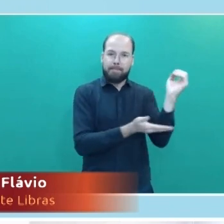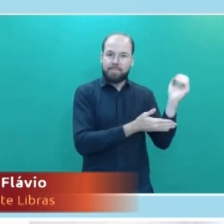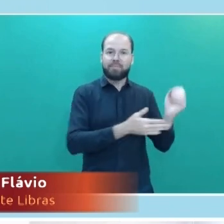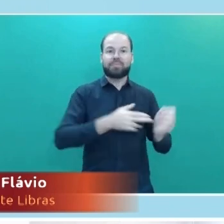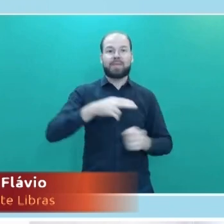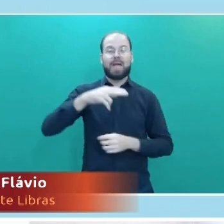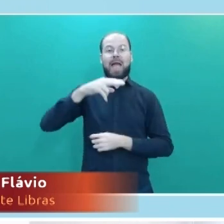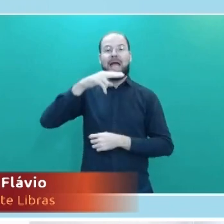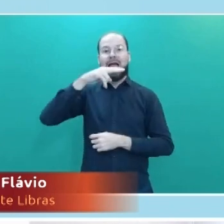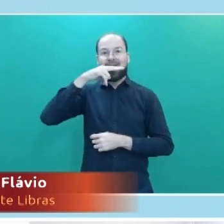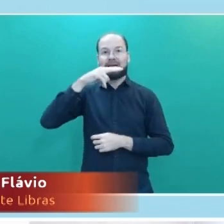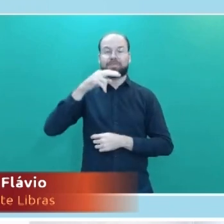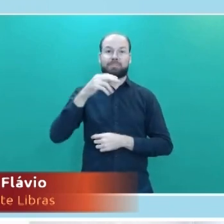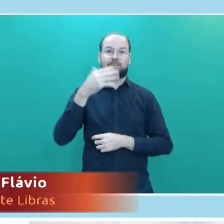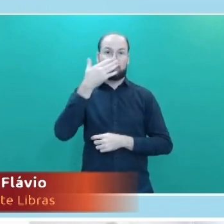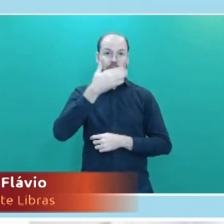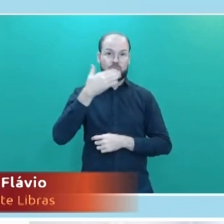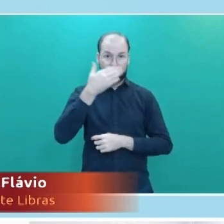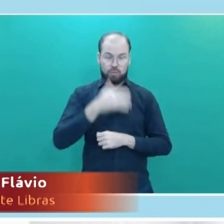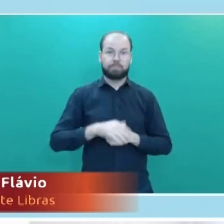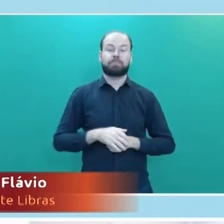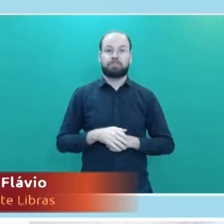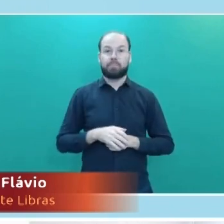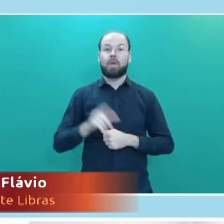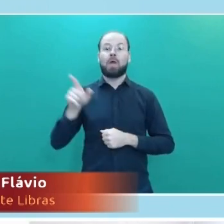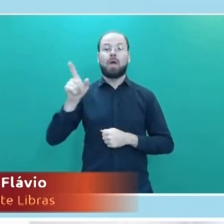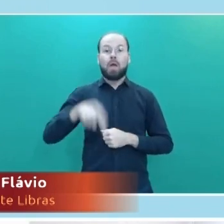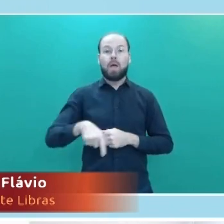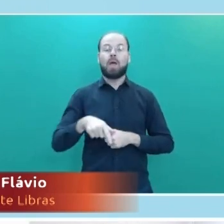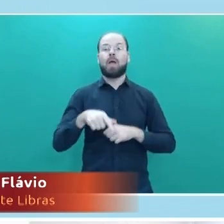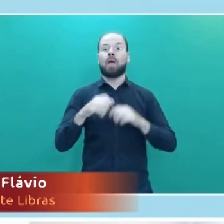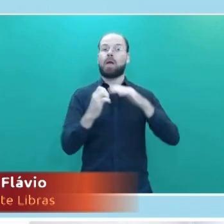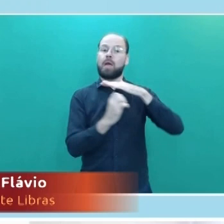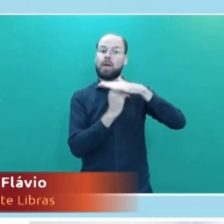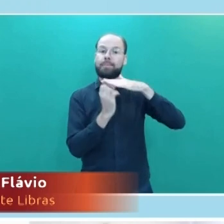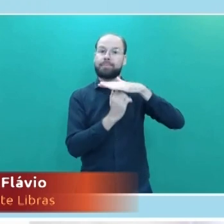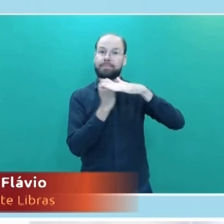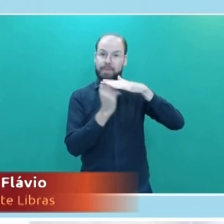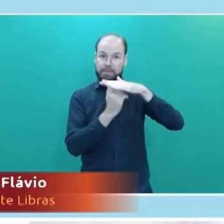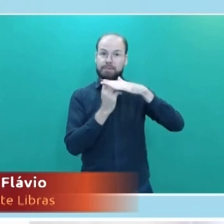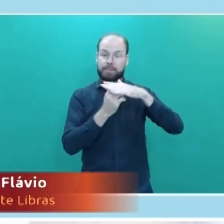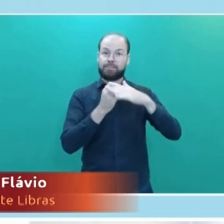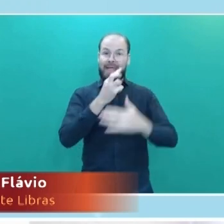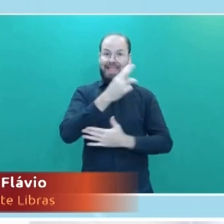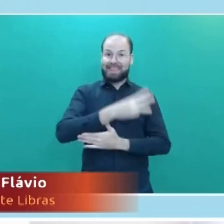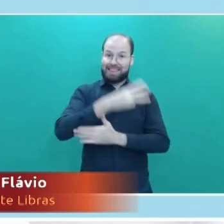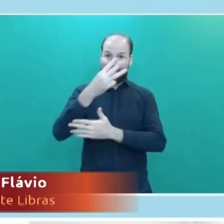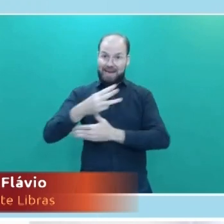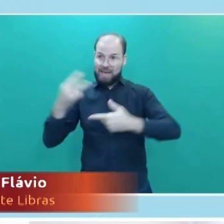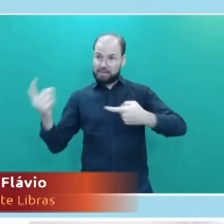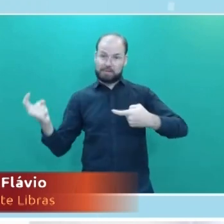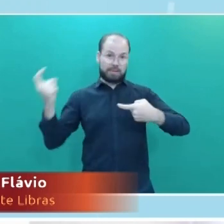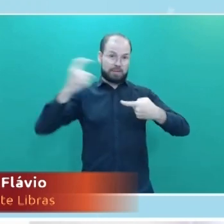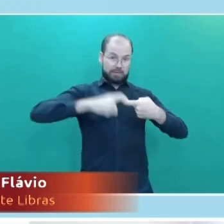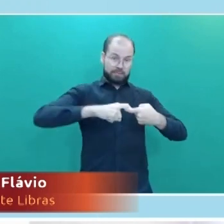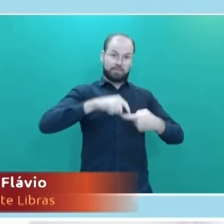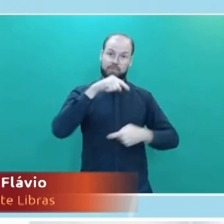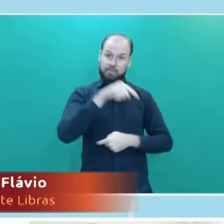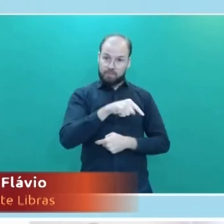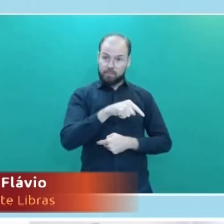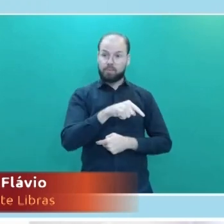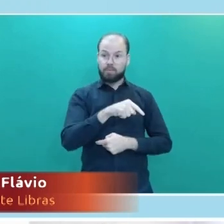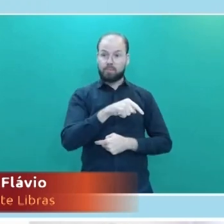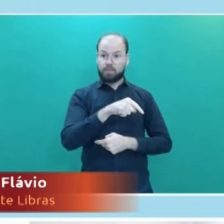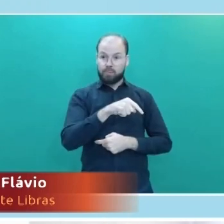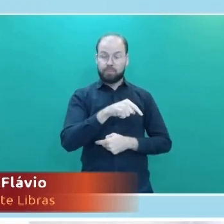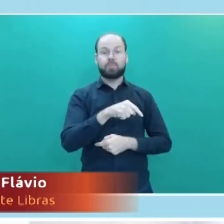que é recorrente, são empresas terceirizadas, né? E essas empresas terceirizadas contratam